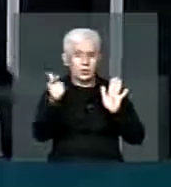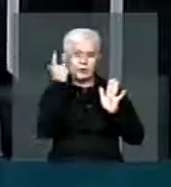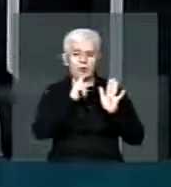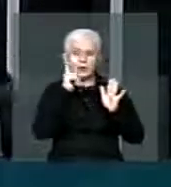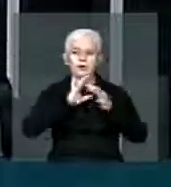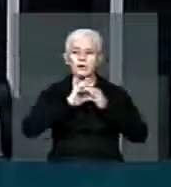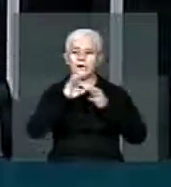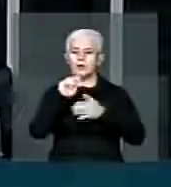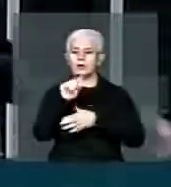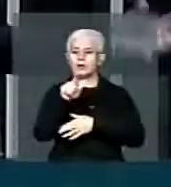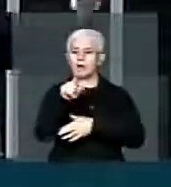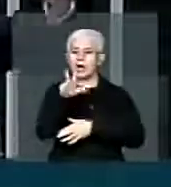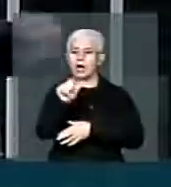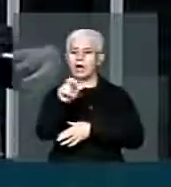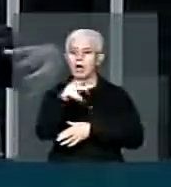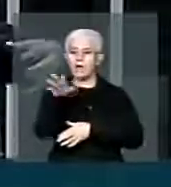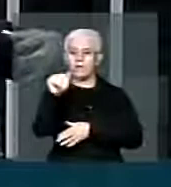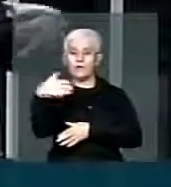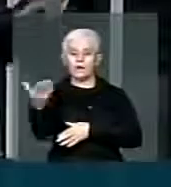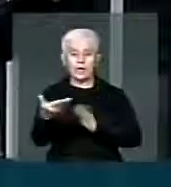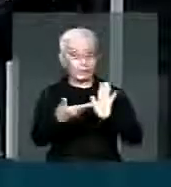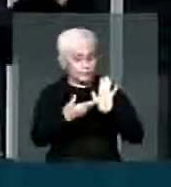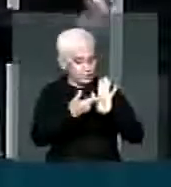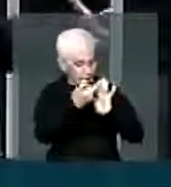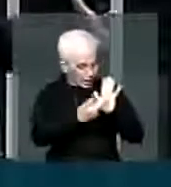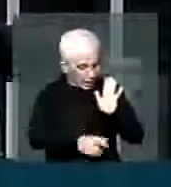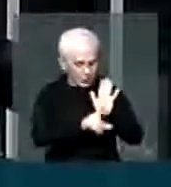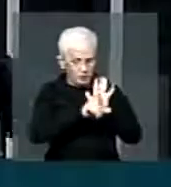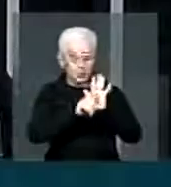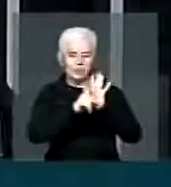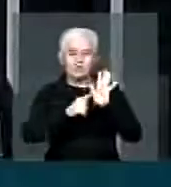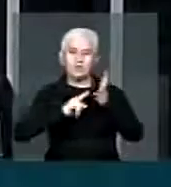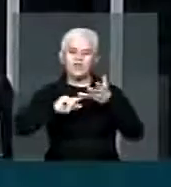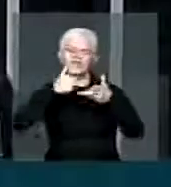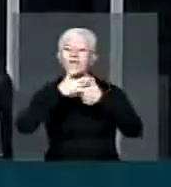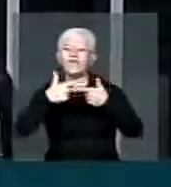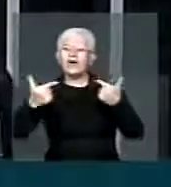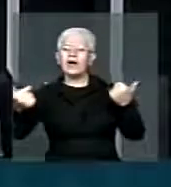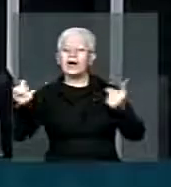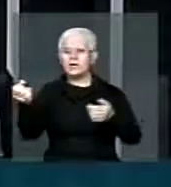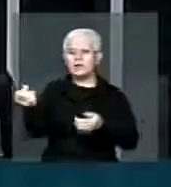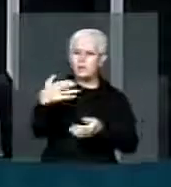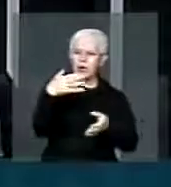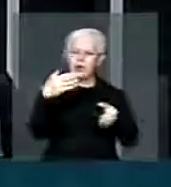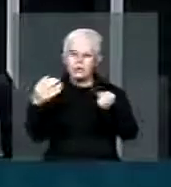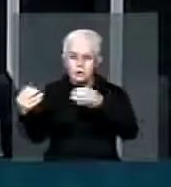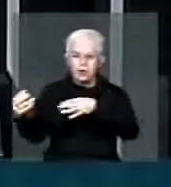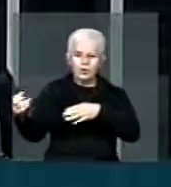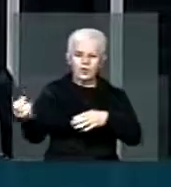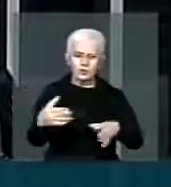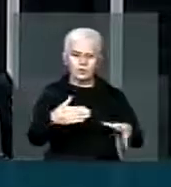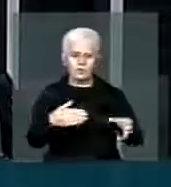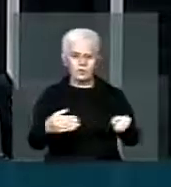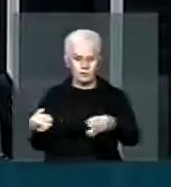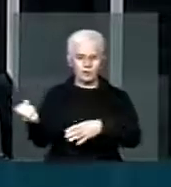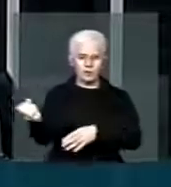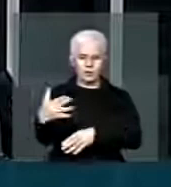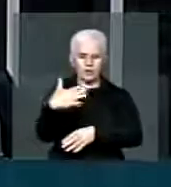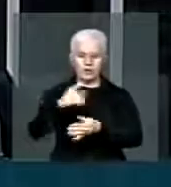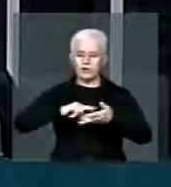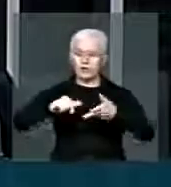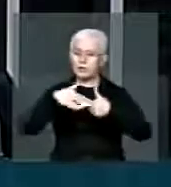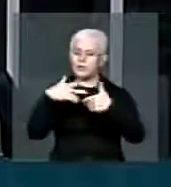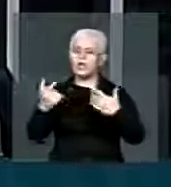alvarás. E essa legislação, ela traz um conjunto de inovações, de mudanças, que, do meu ponto de